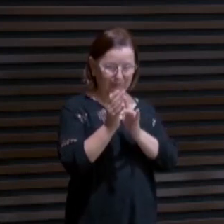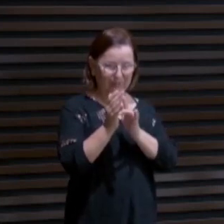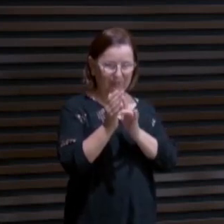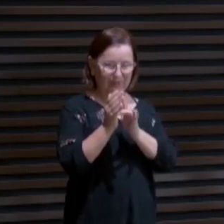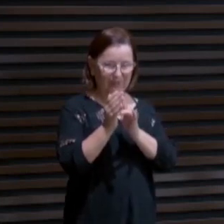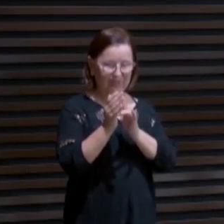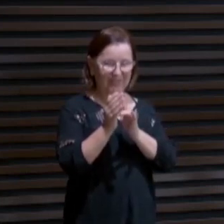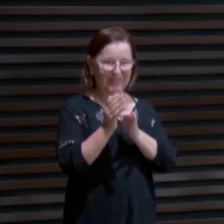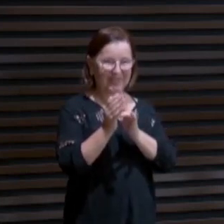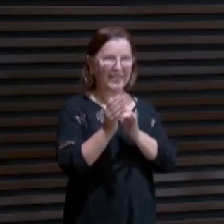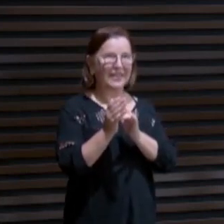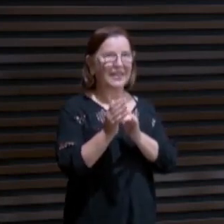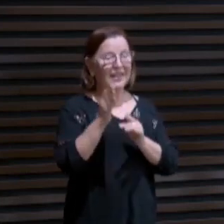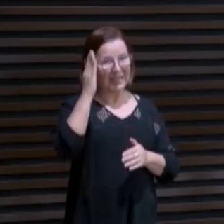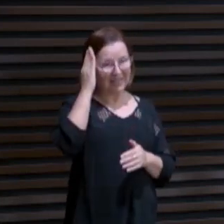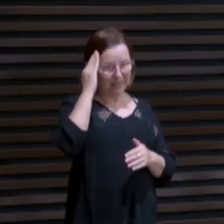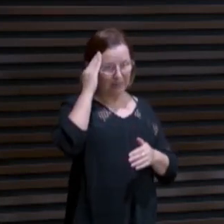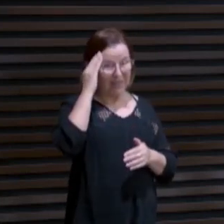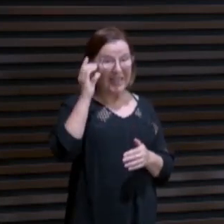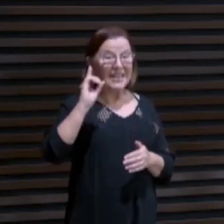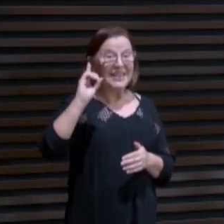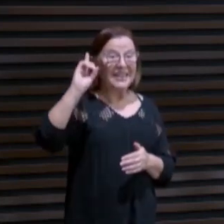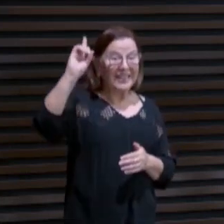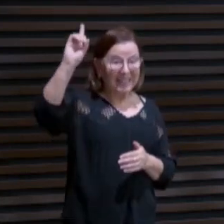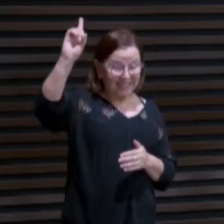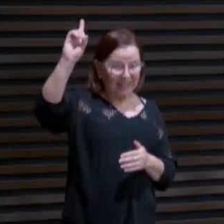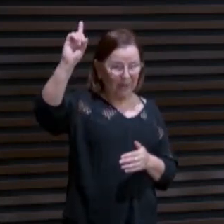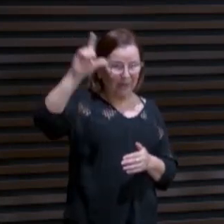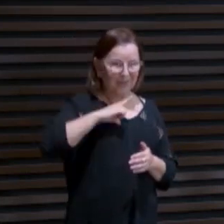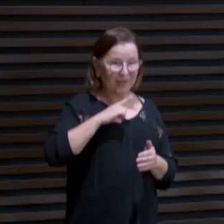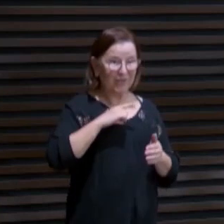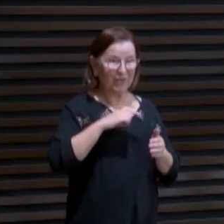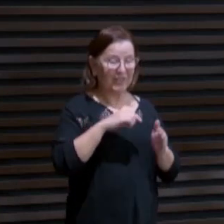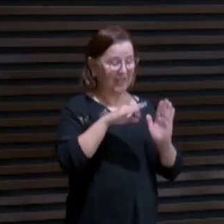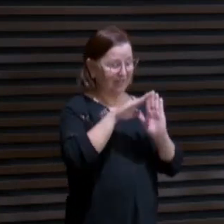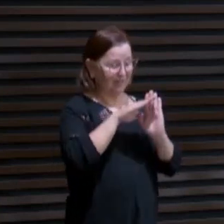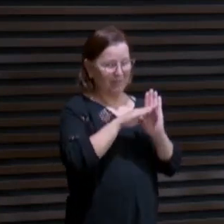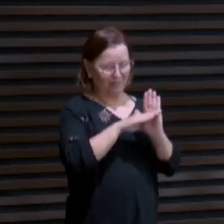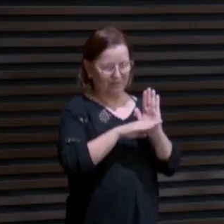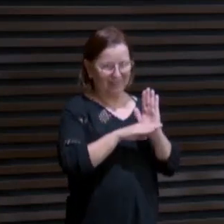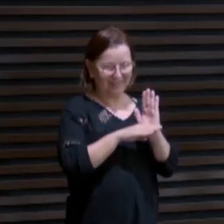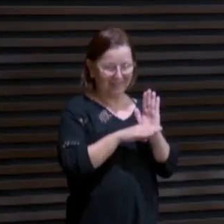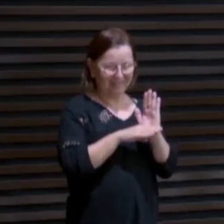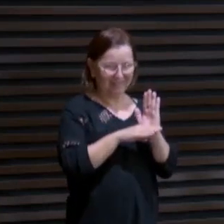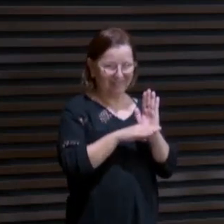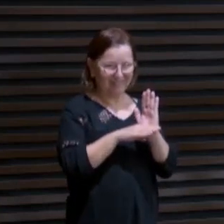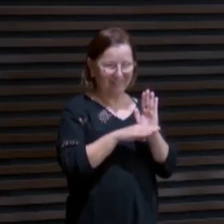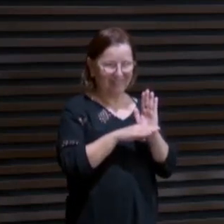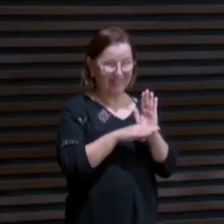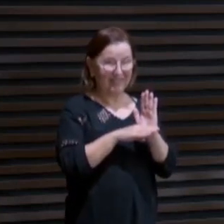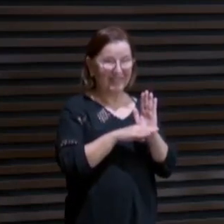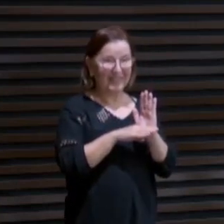era dele mesmo, era do Pai. Porque o Pai visava a mim